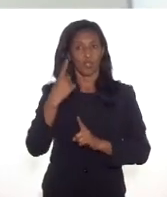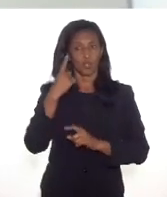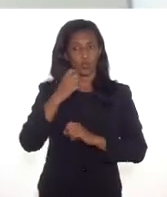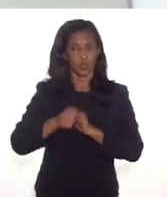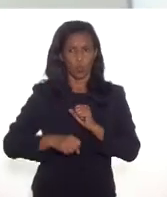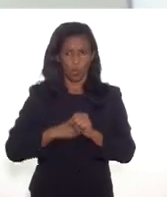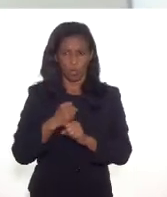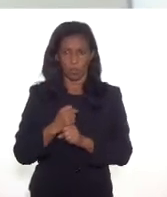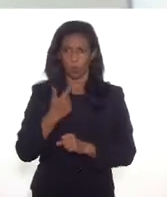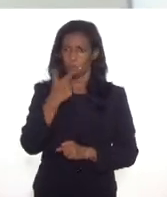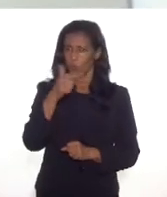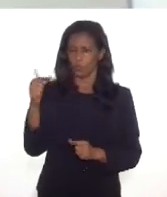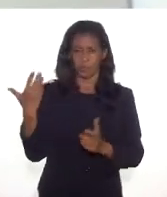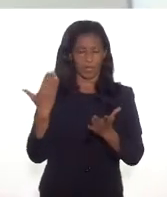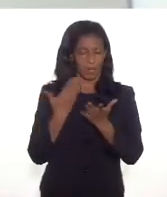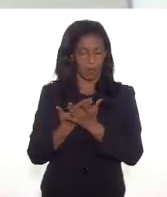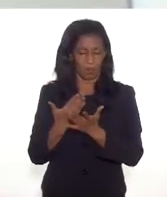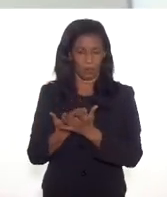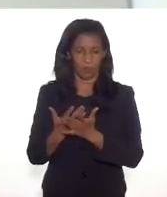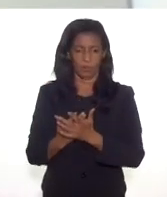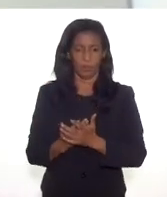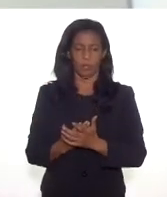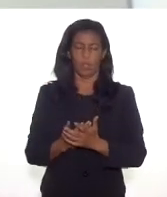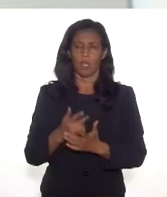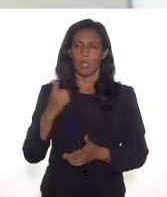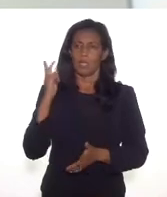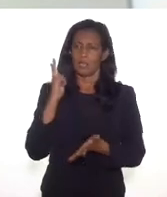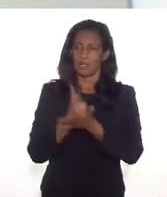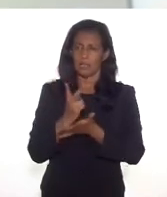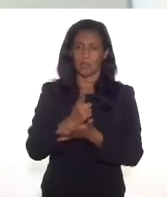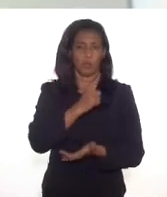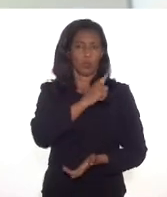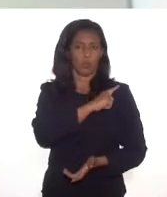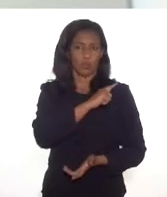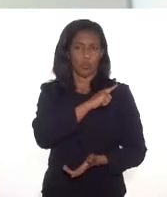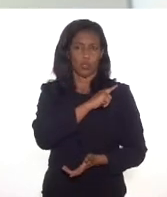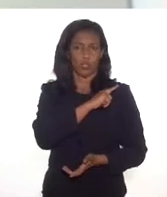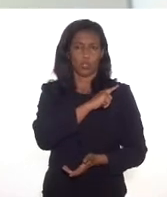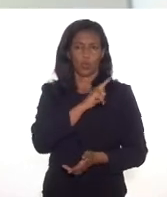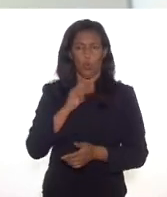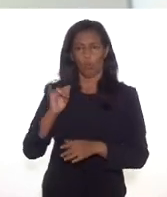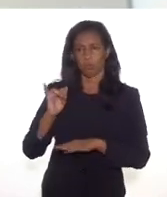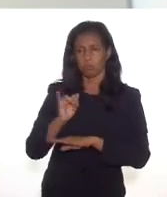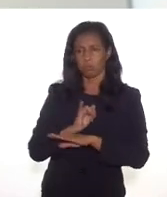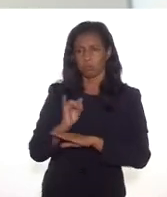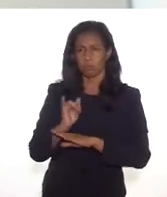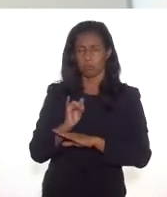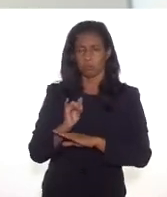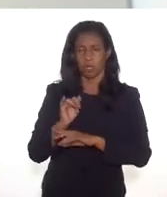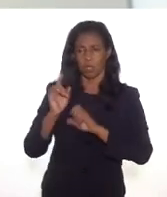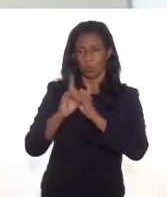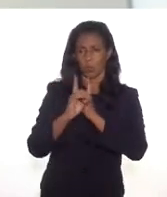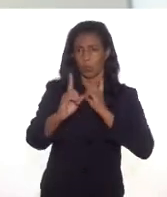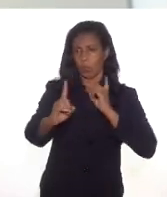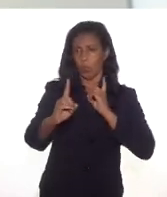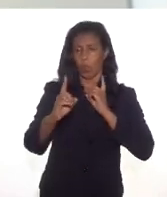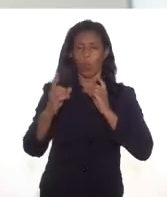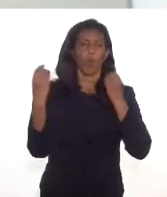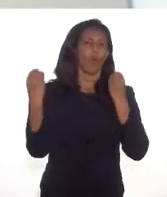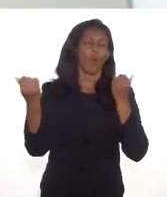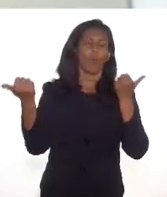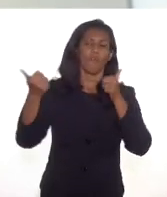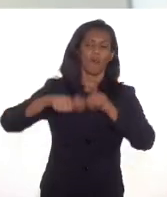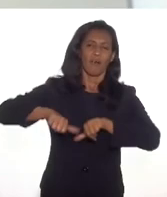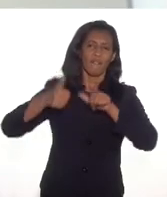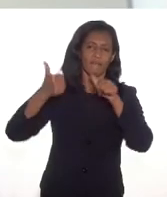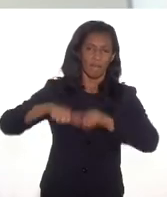aula presencial, sem que os gestores estruturassem o ensino remoto, quando a gente for avaliar o